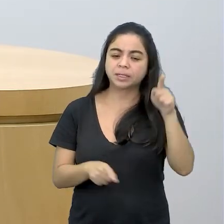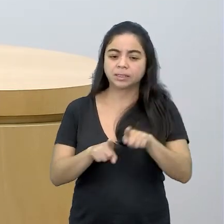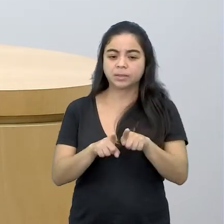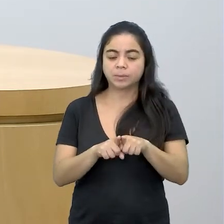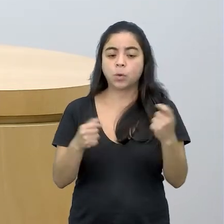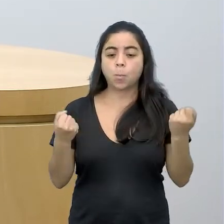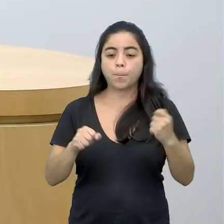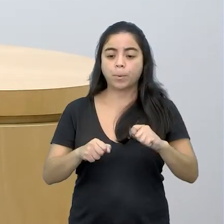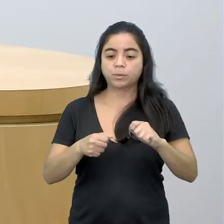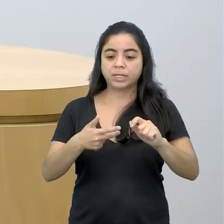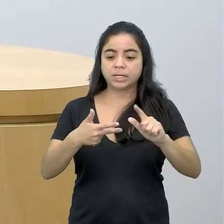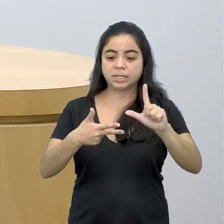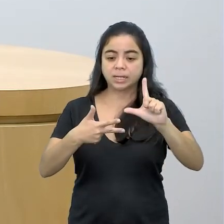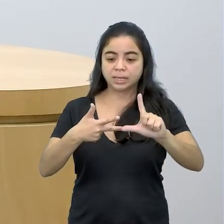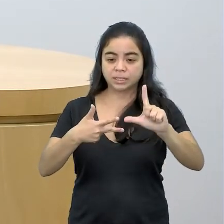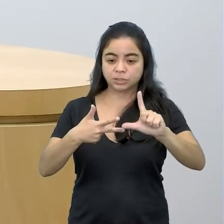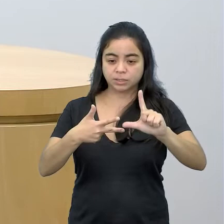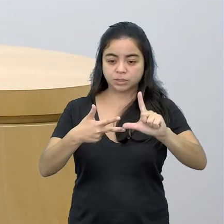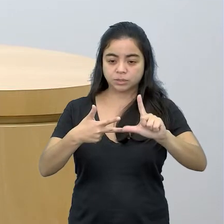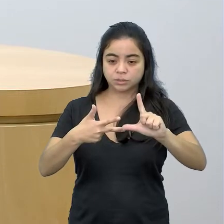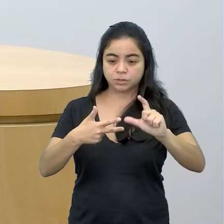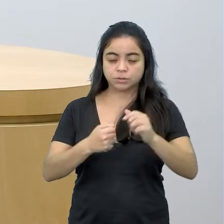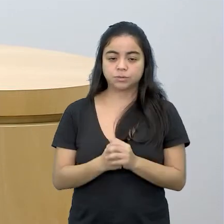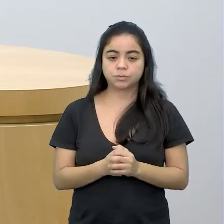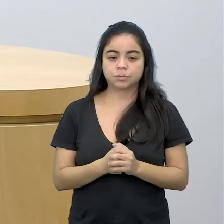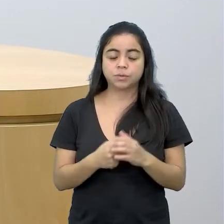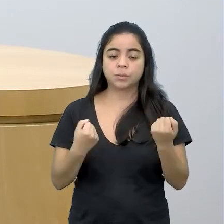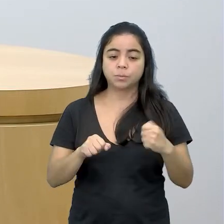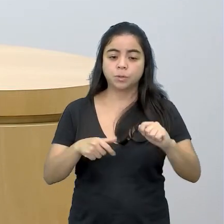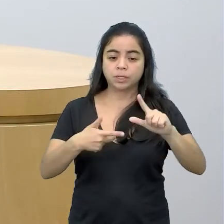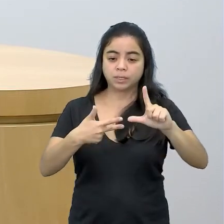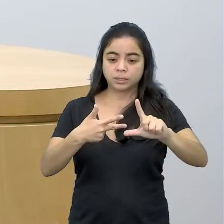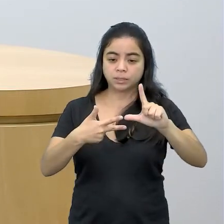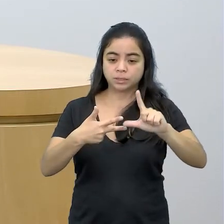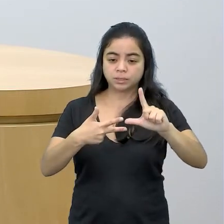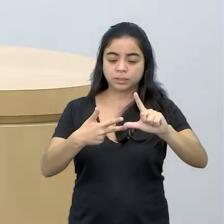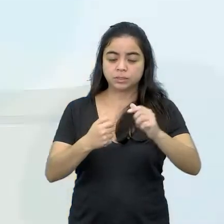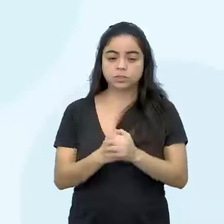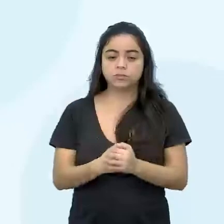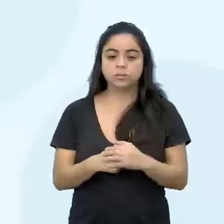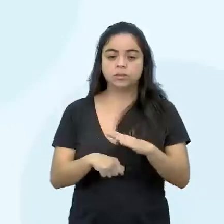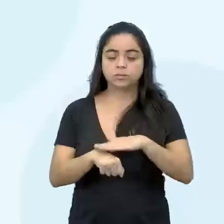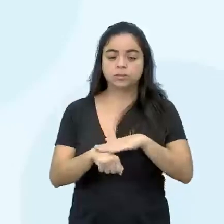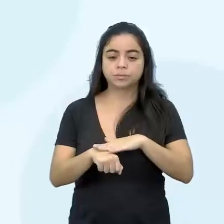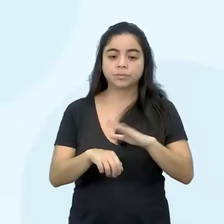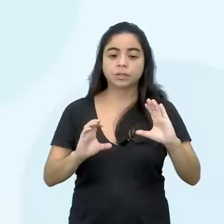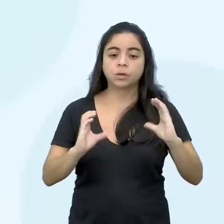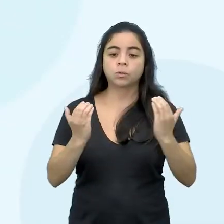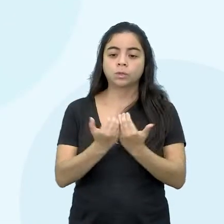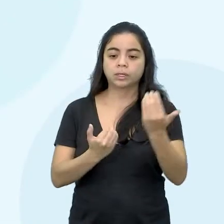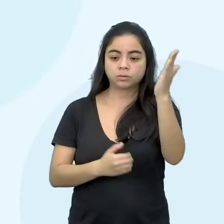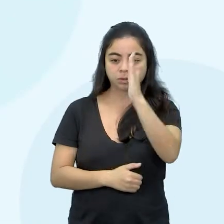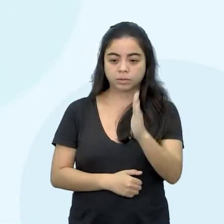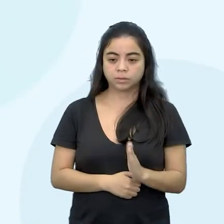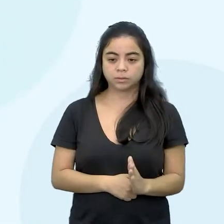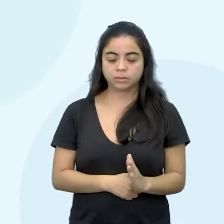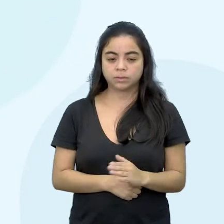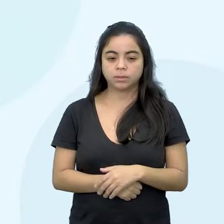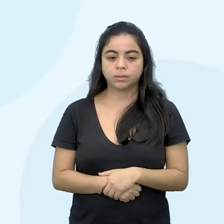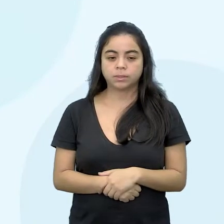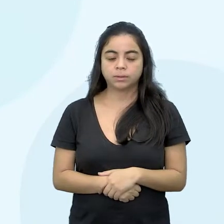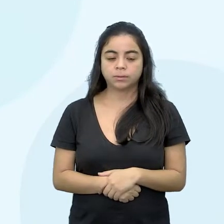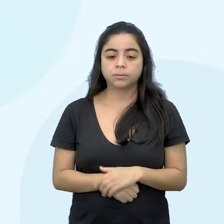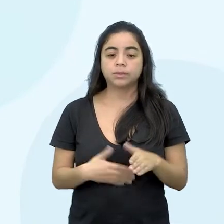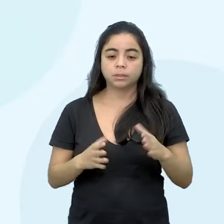poder legislativo, né? O poder legislativo é exercido pelo Congresso Nacional, tá certo? O